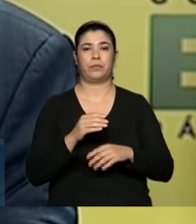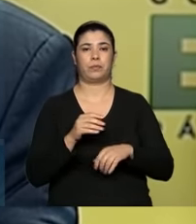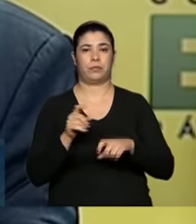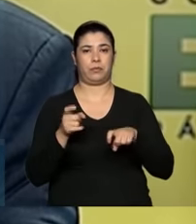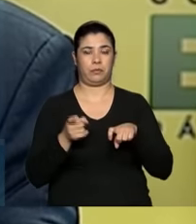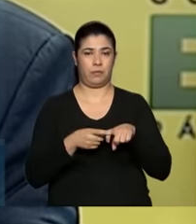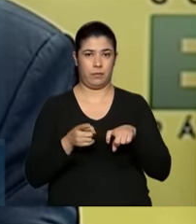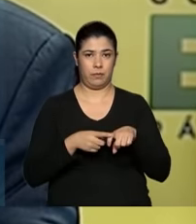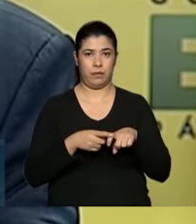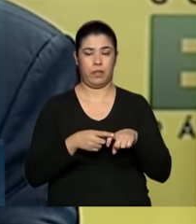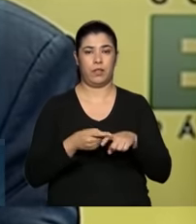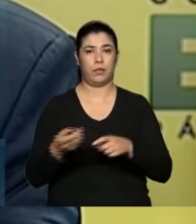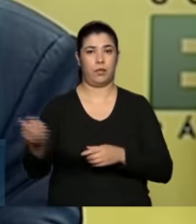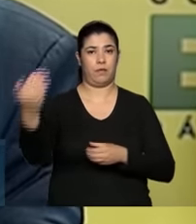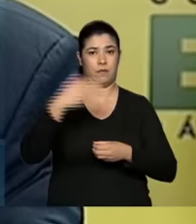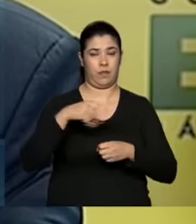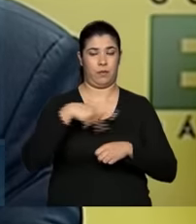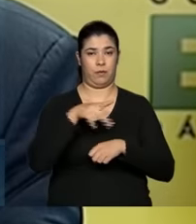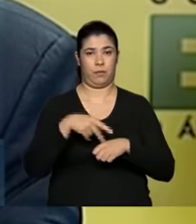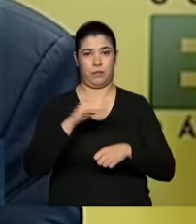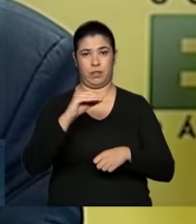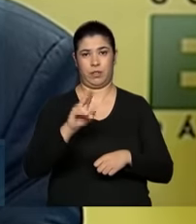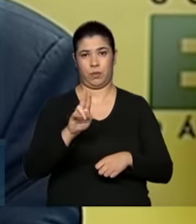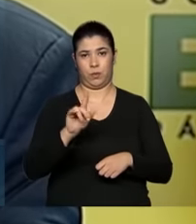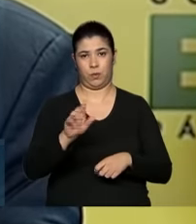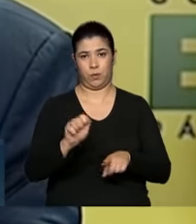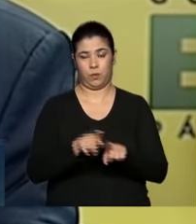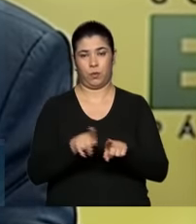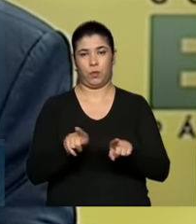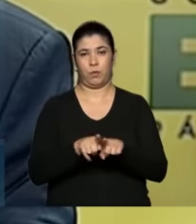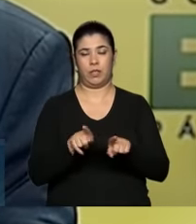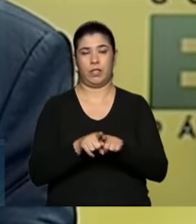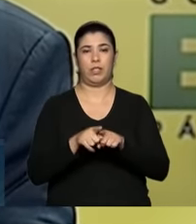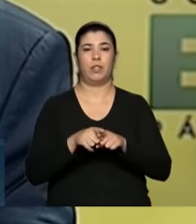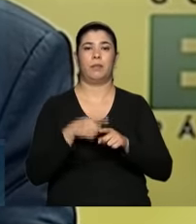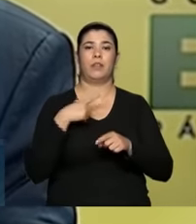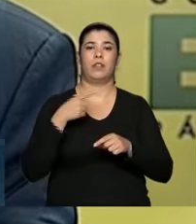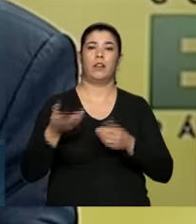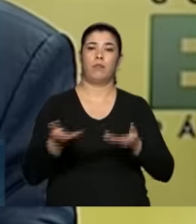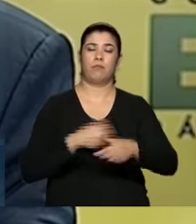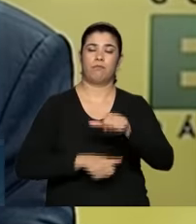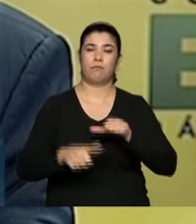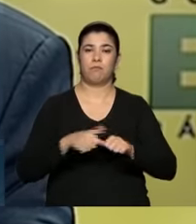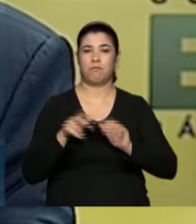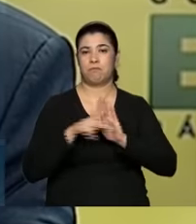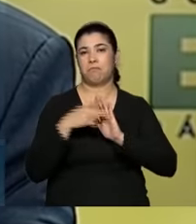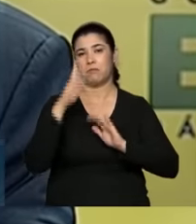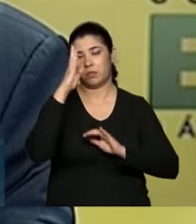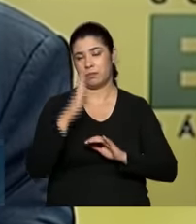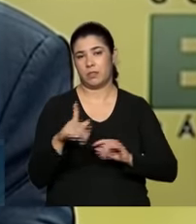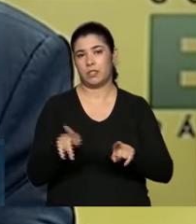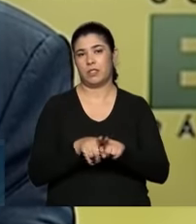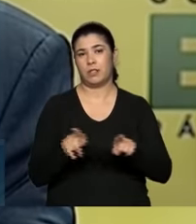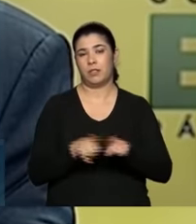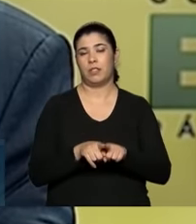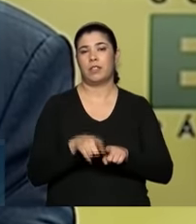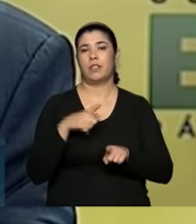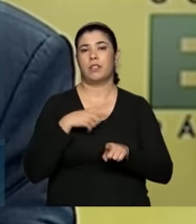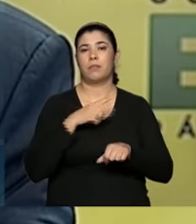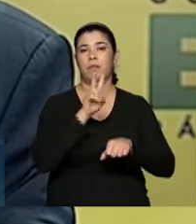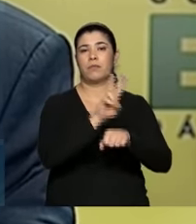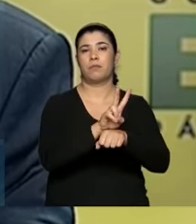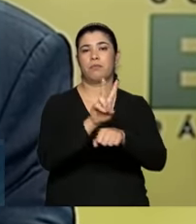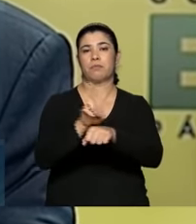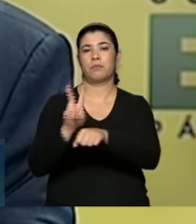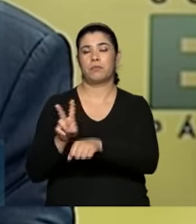mais brasileiros, que foram cobrir os cantos mais afastados do país, que incluem periferia de grandes cidades, e que